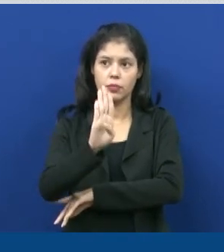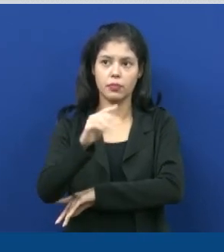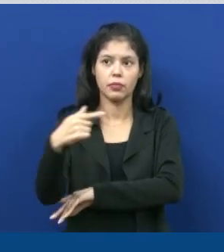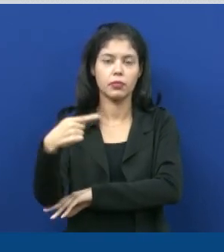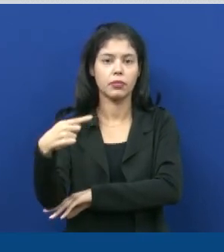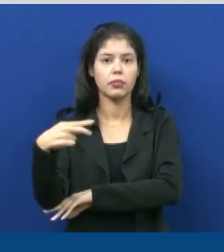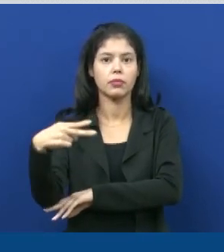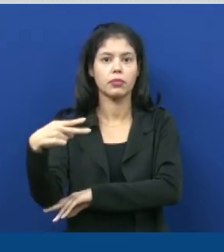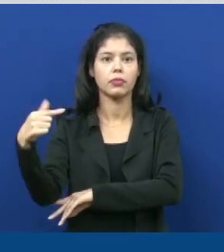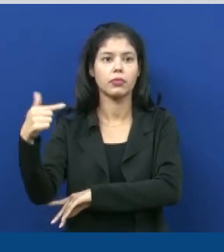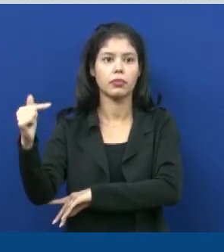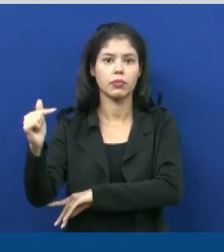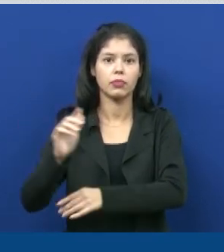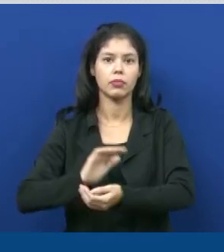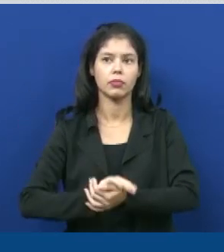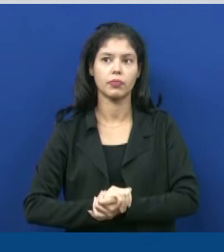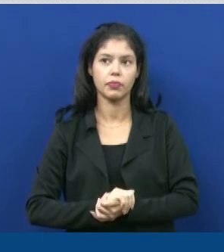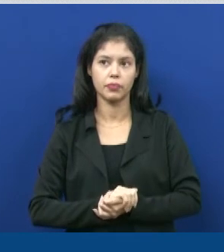termo independente.